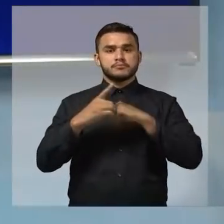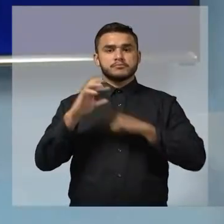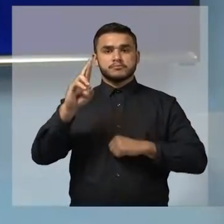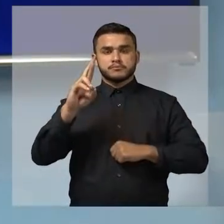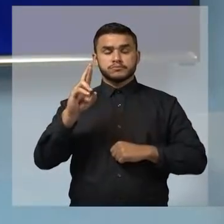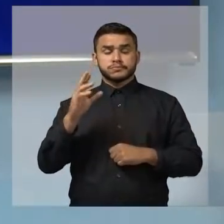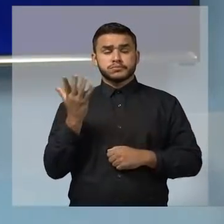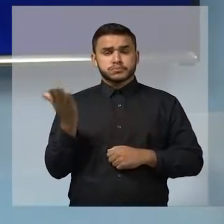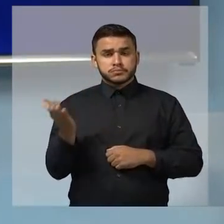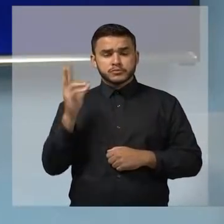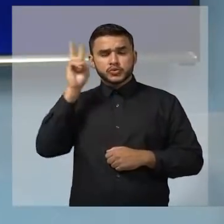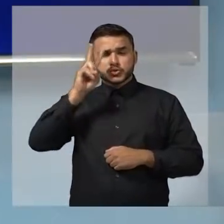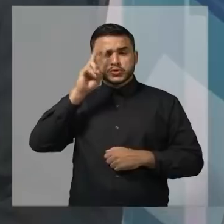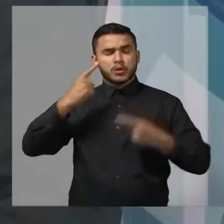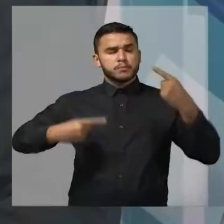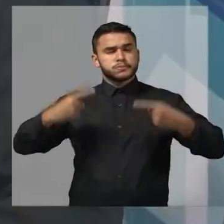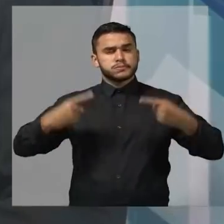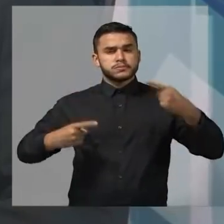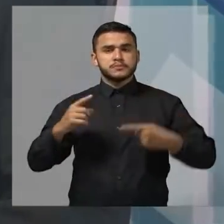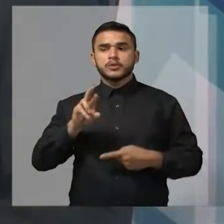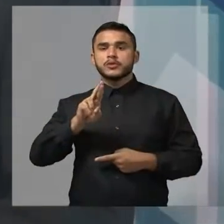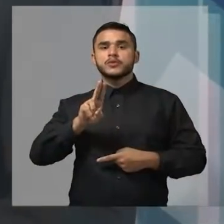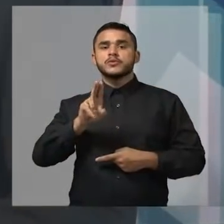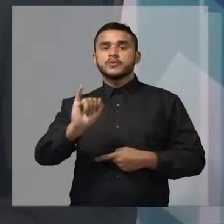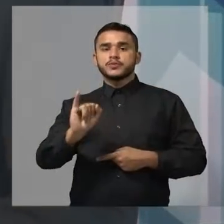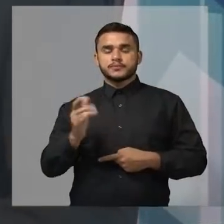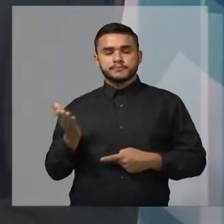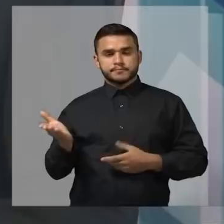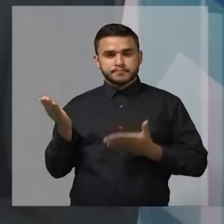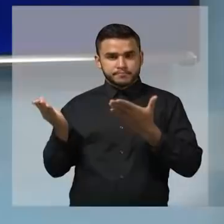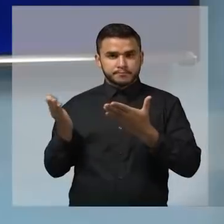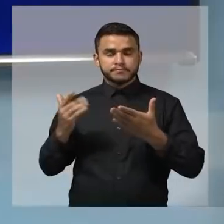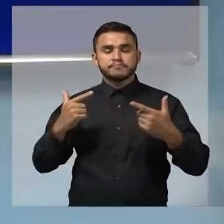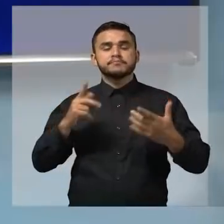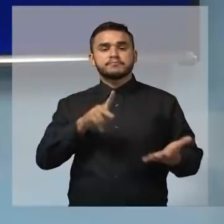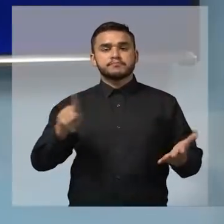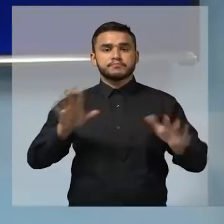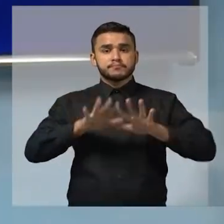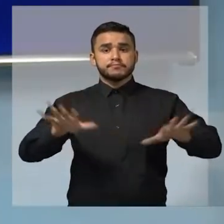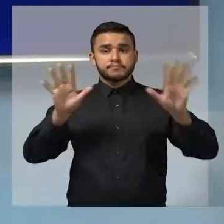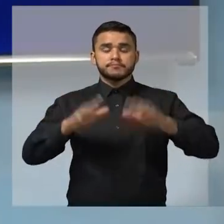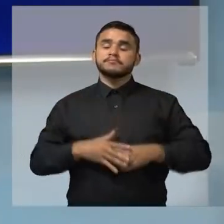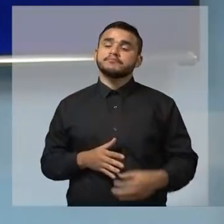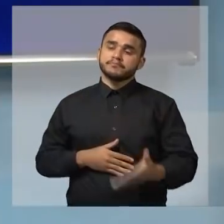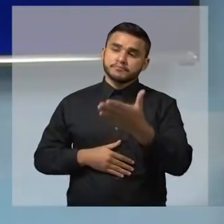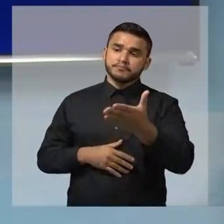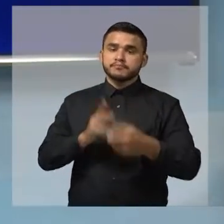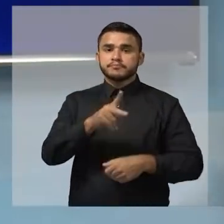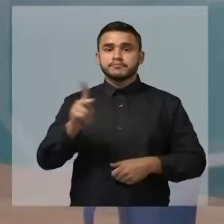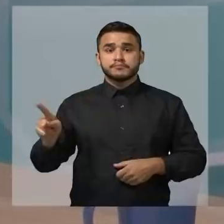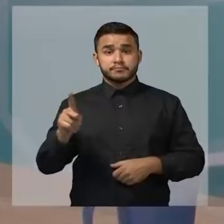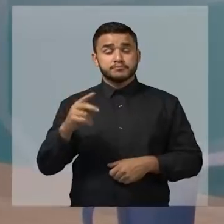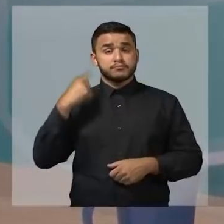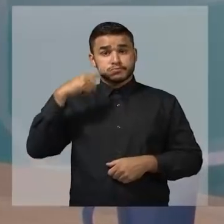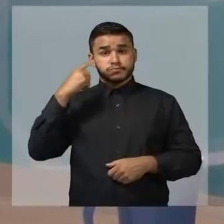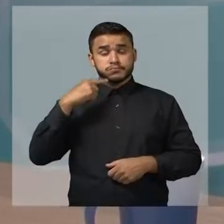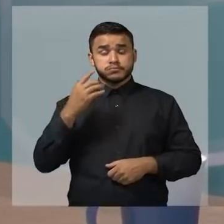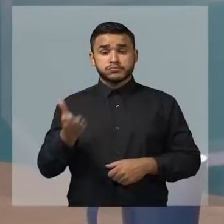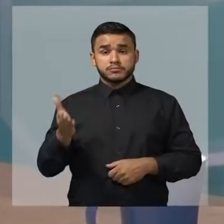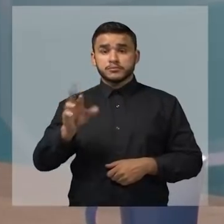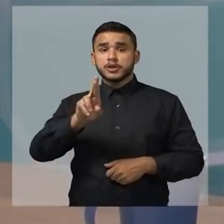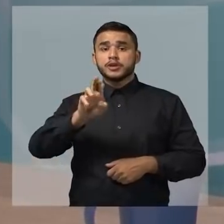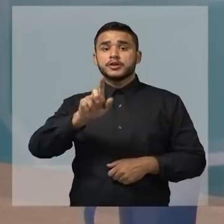História Política, Rui Martinho Rodrigues, da Universidade Federal do Ceará, o também professor e advogado Reginaldo Vasconcelos, presidente